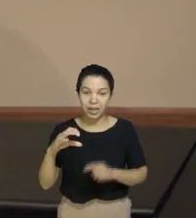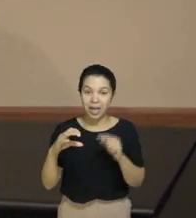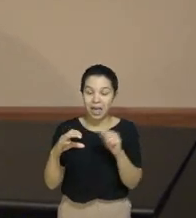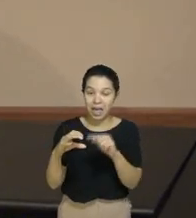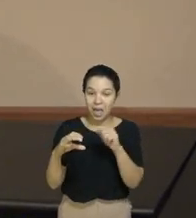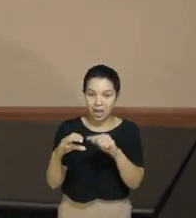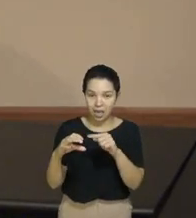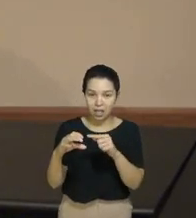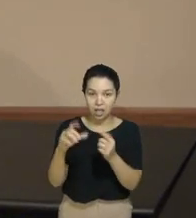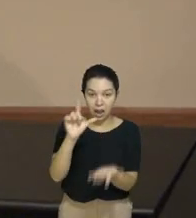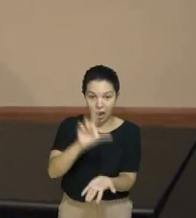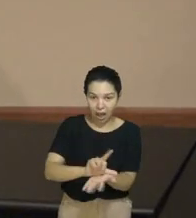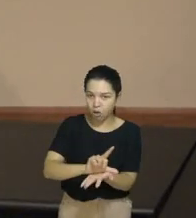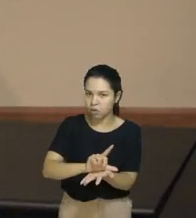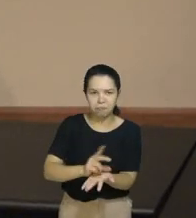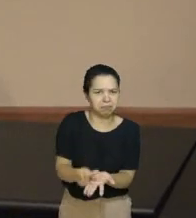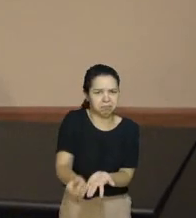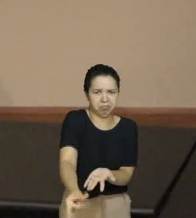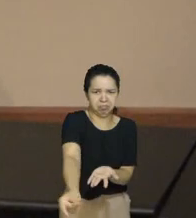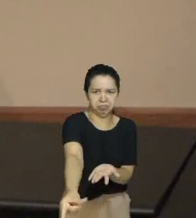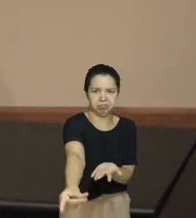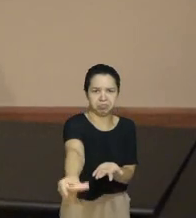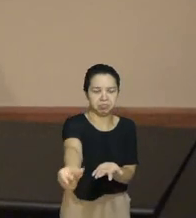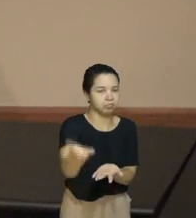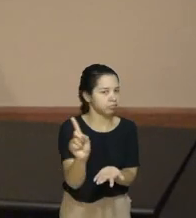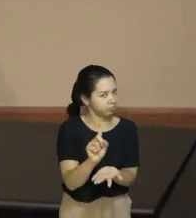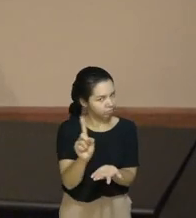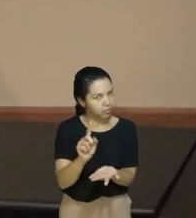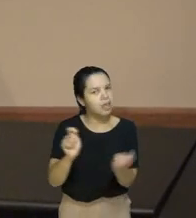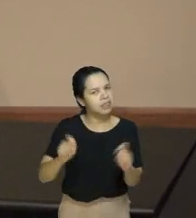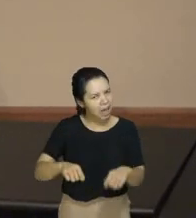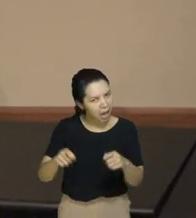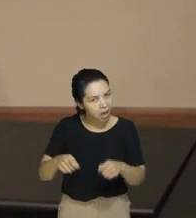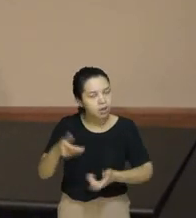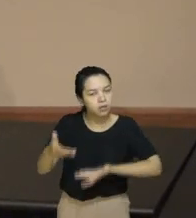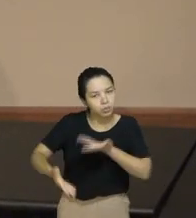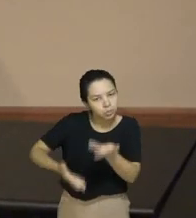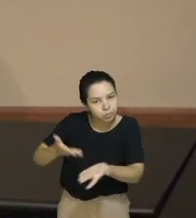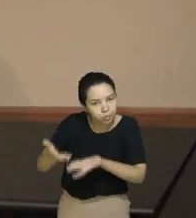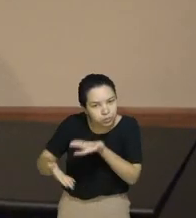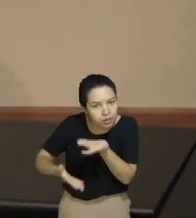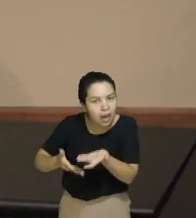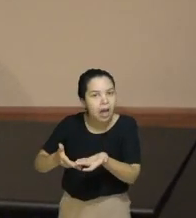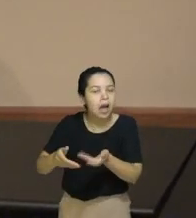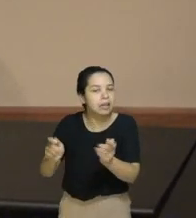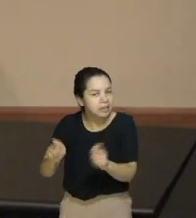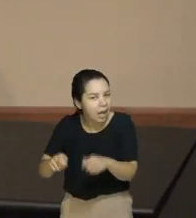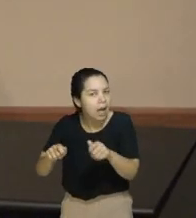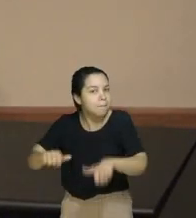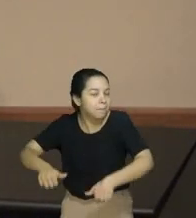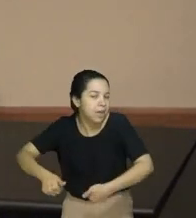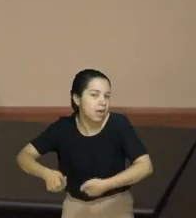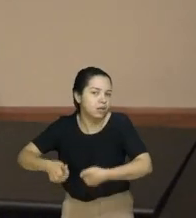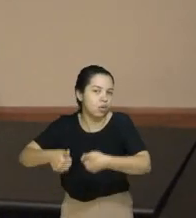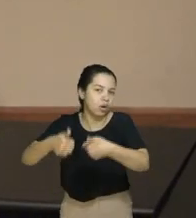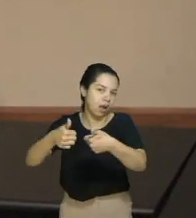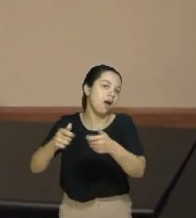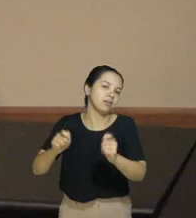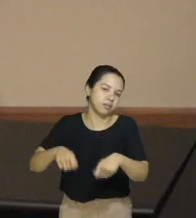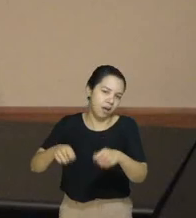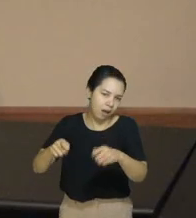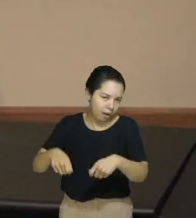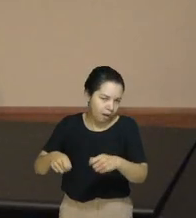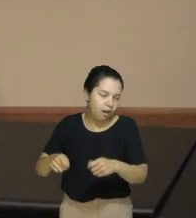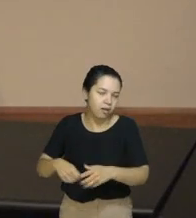para a vida. Tem como tratar, tem como melhorar e, na